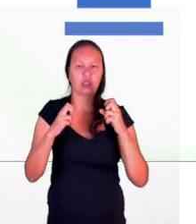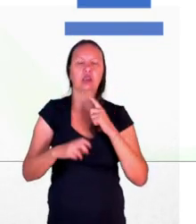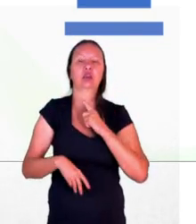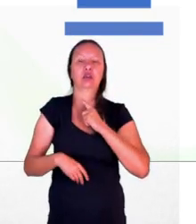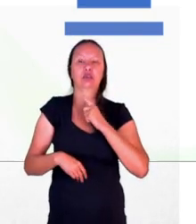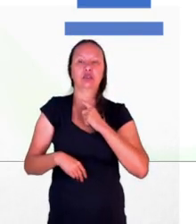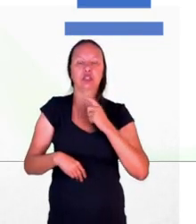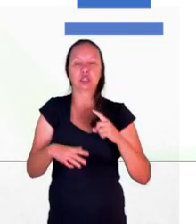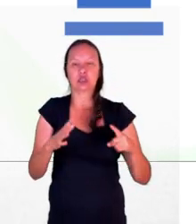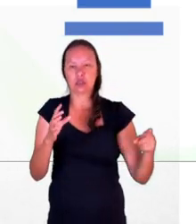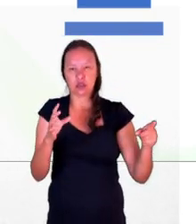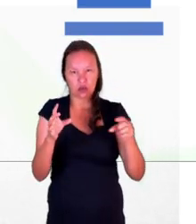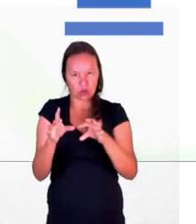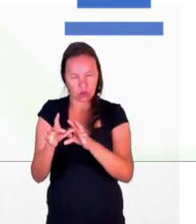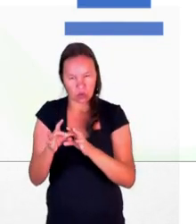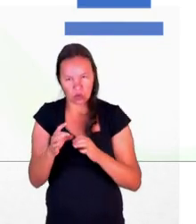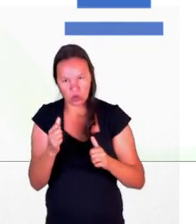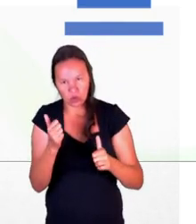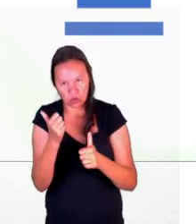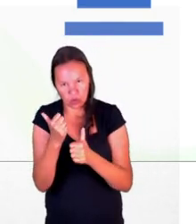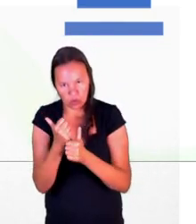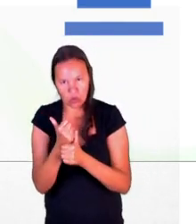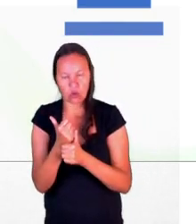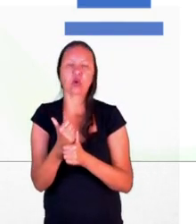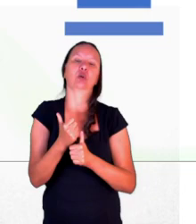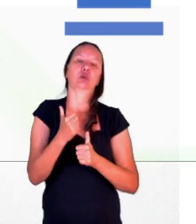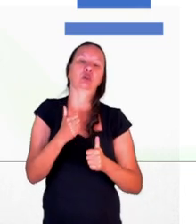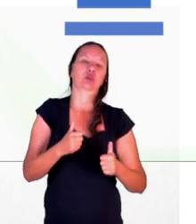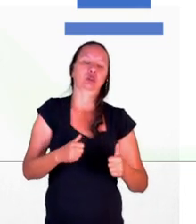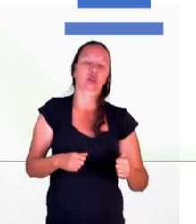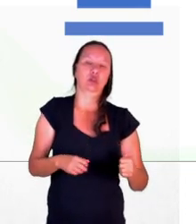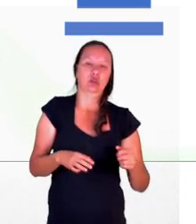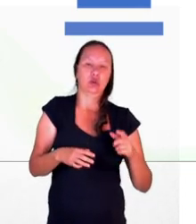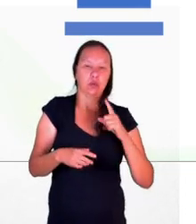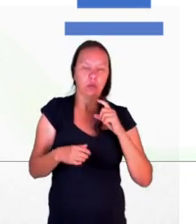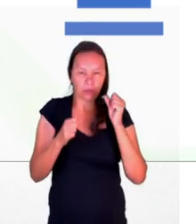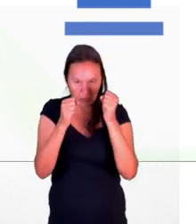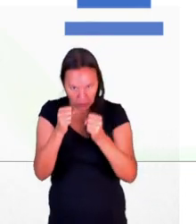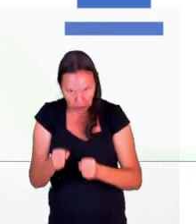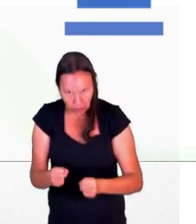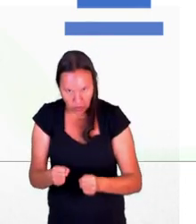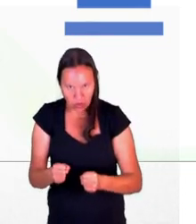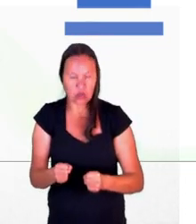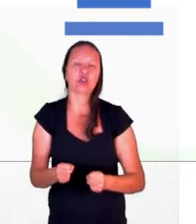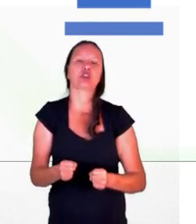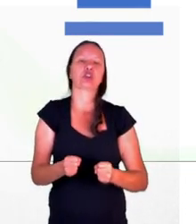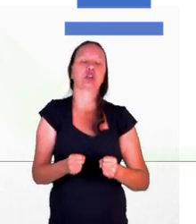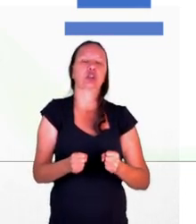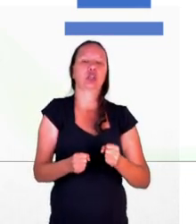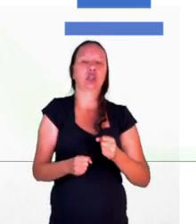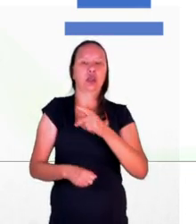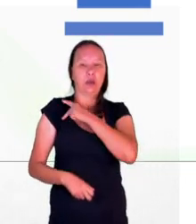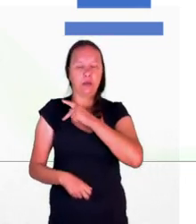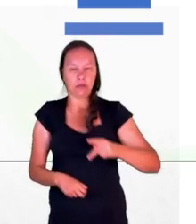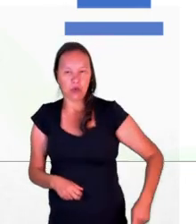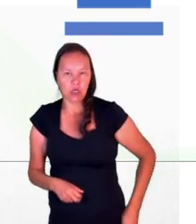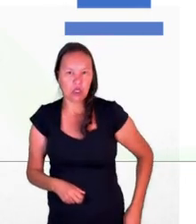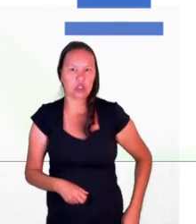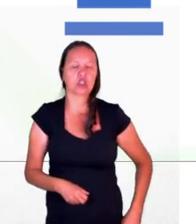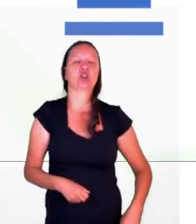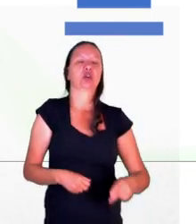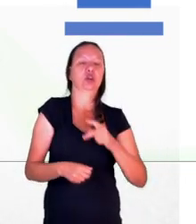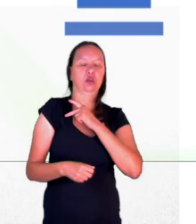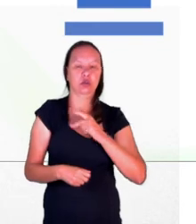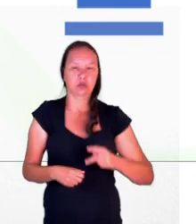encontram também é um direito exigível justici Vel que pode ser exigido administrativa politicamente quase judicial e